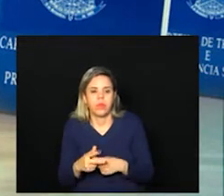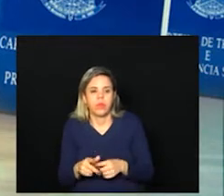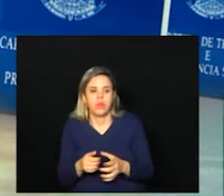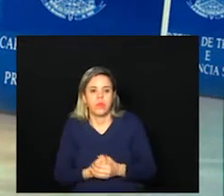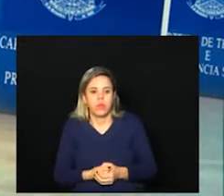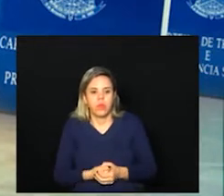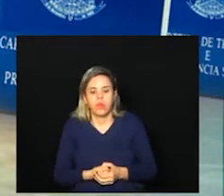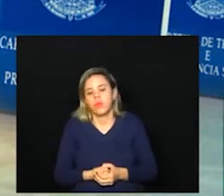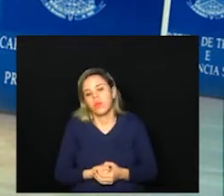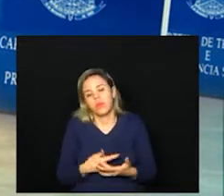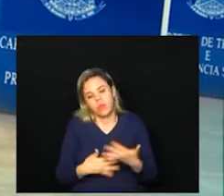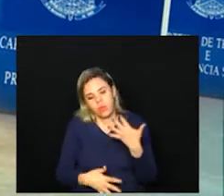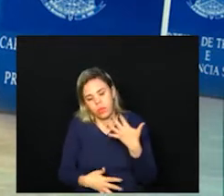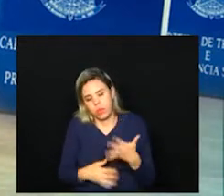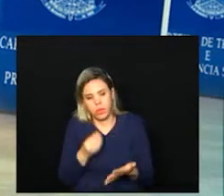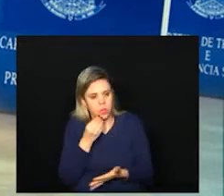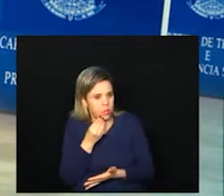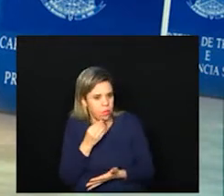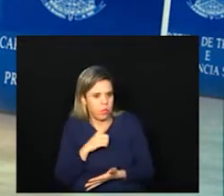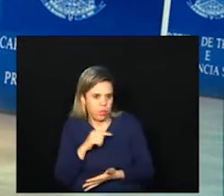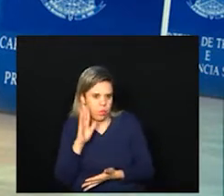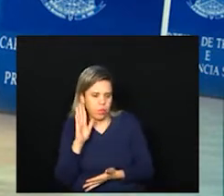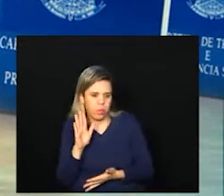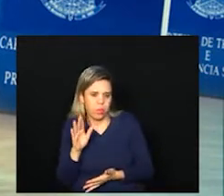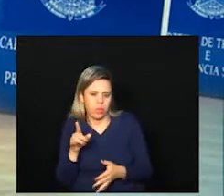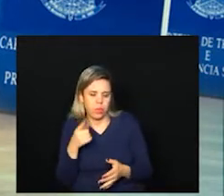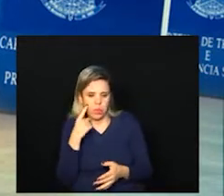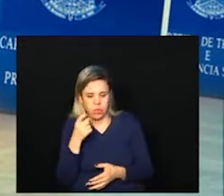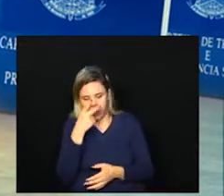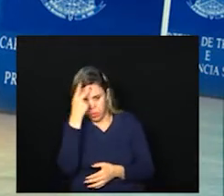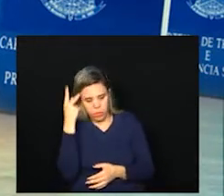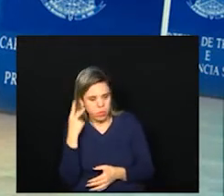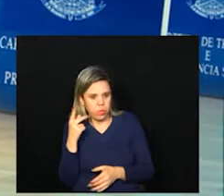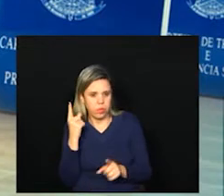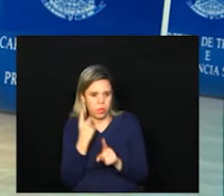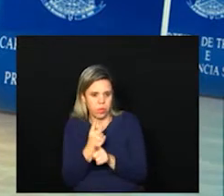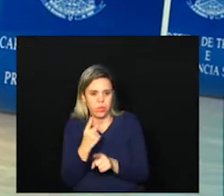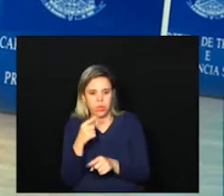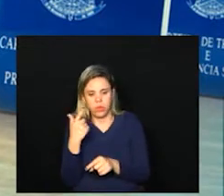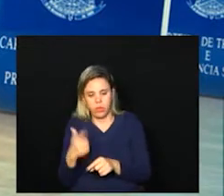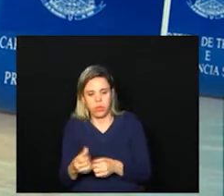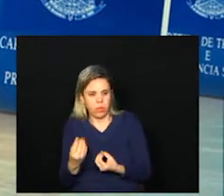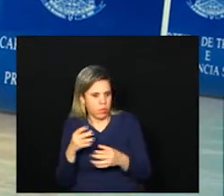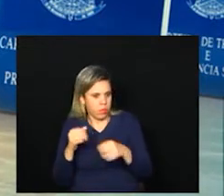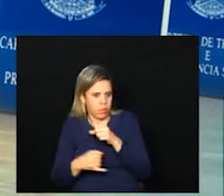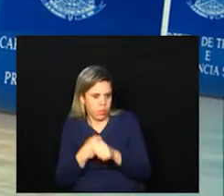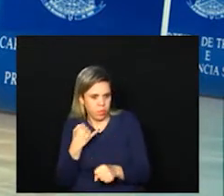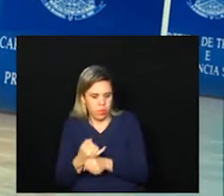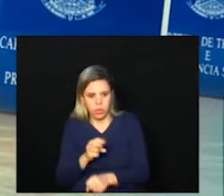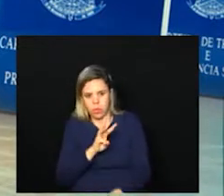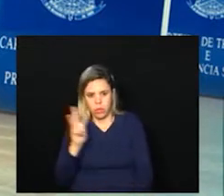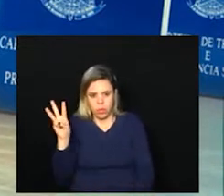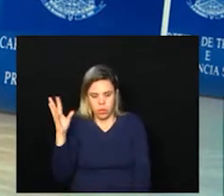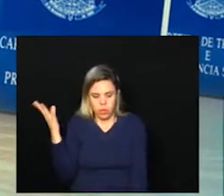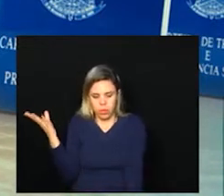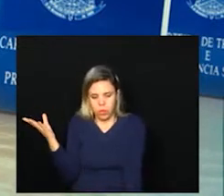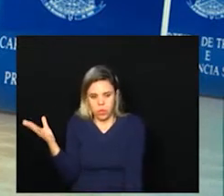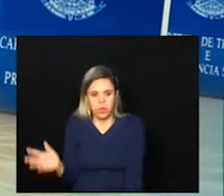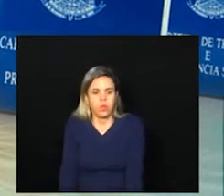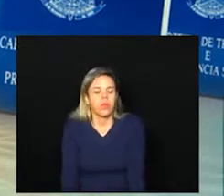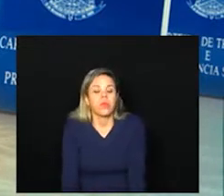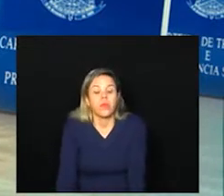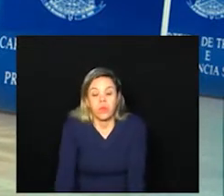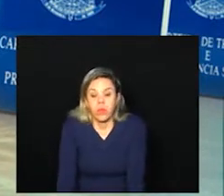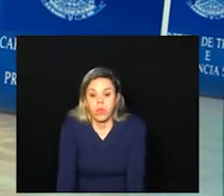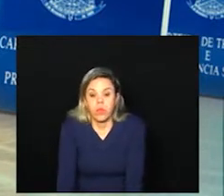civil, entre outras oportunidades. Os interessados encontram mais informações no site da Prefeitura, onde